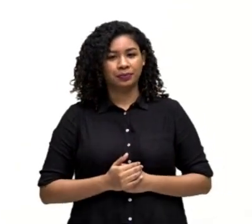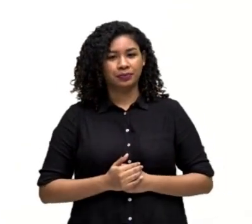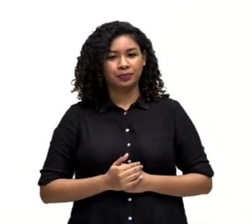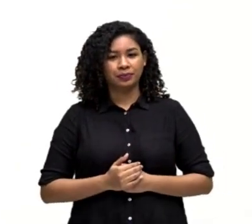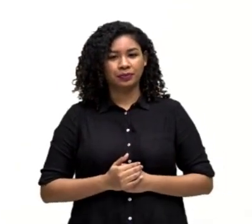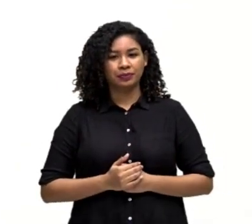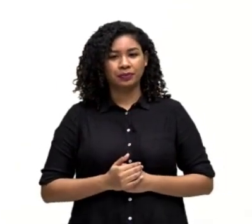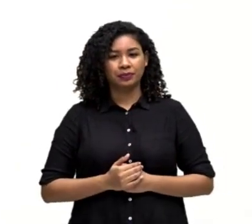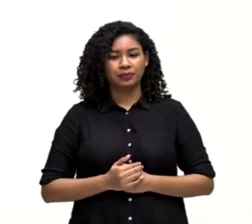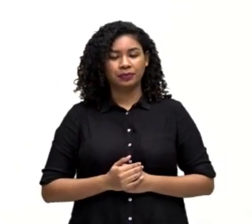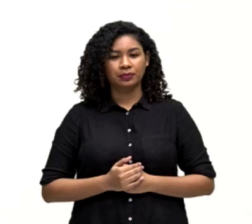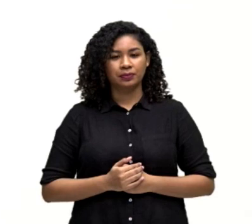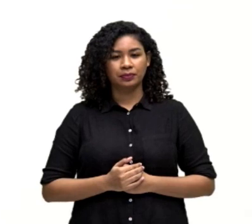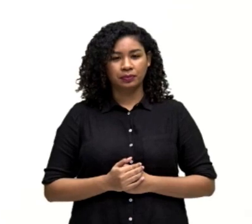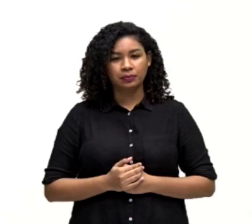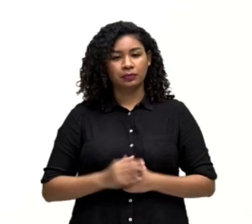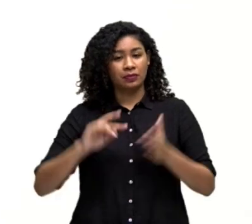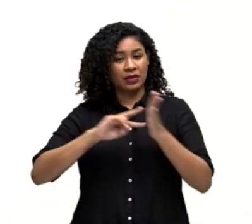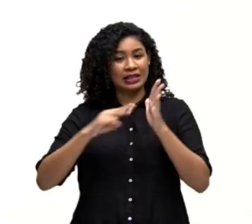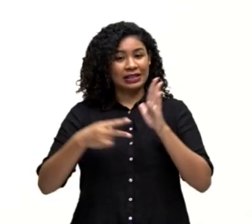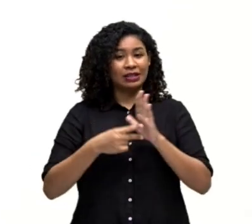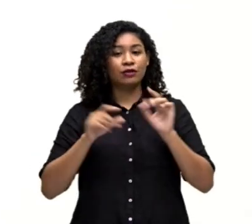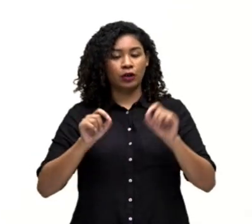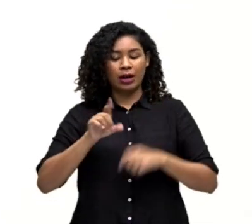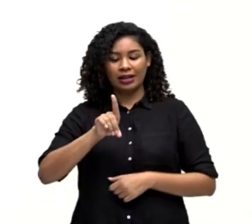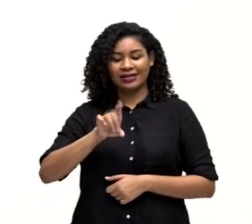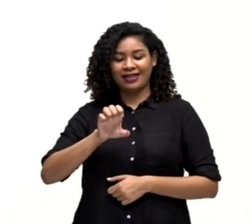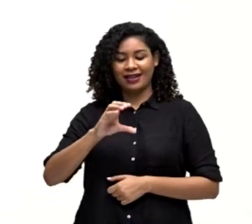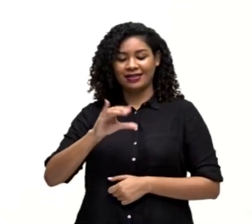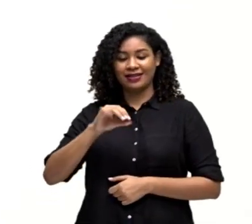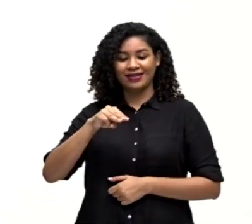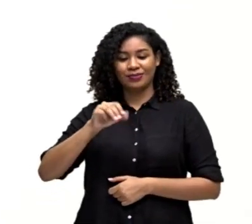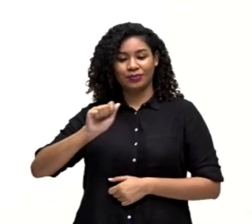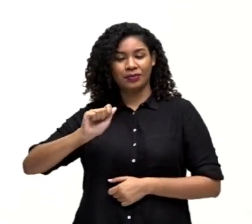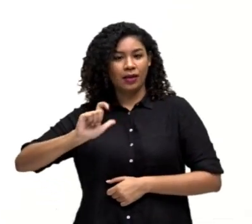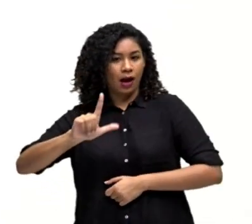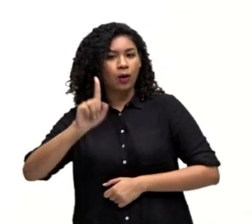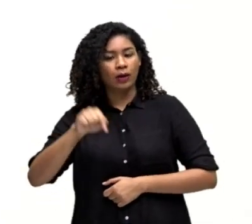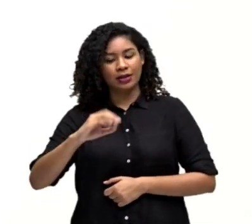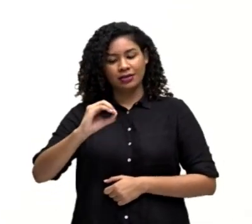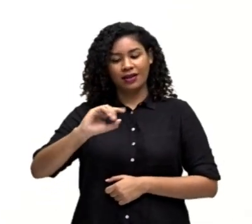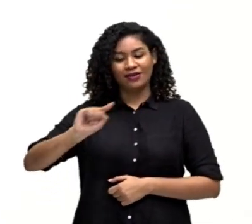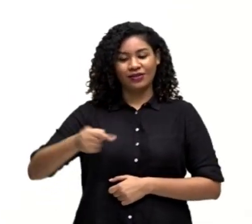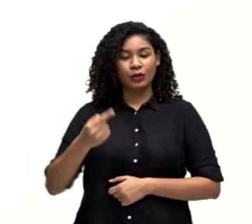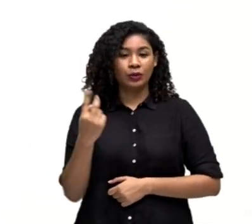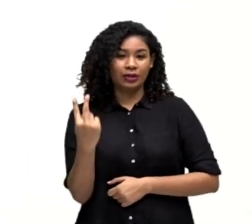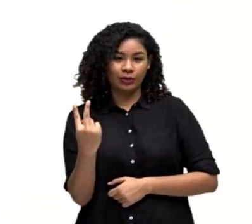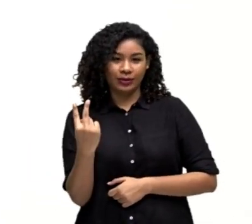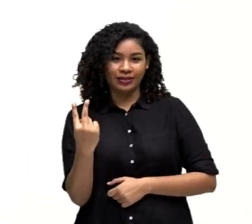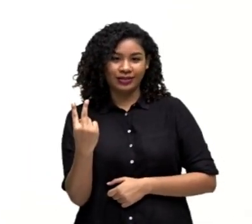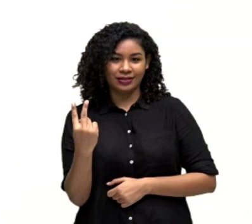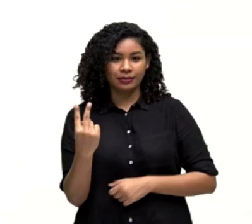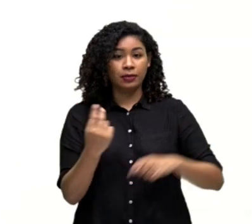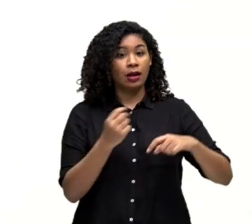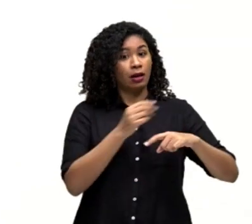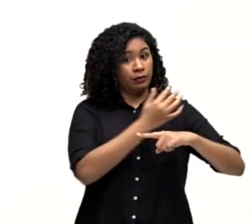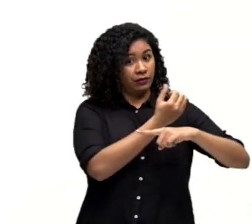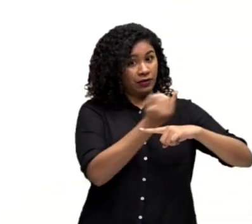será igual a 0,2. Opa, vamos acompanhar aqui do lado por que isso. Olha